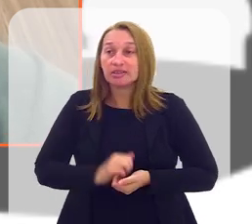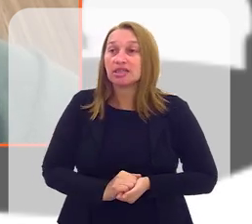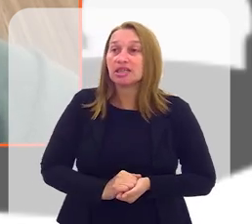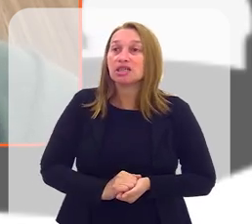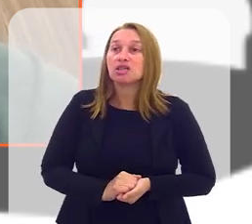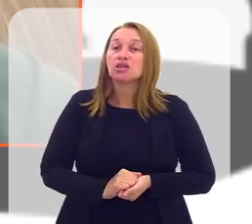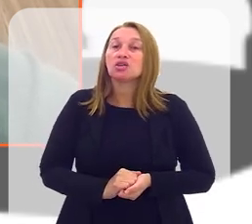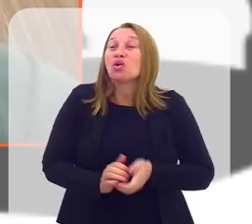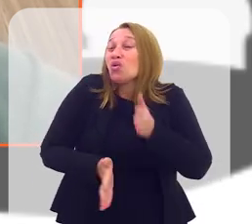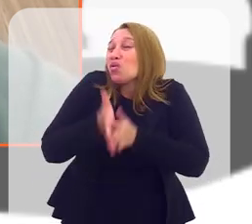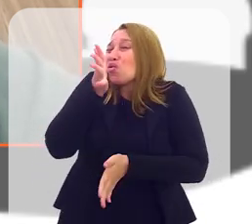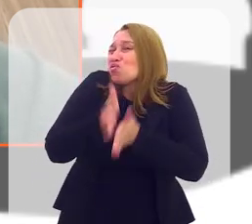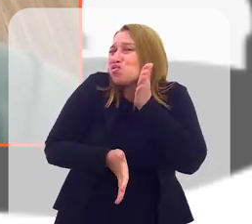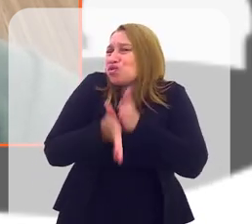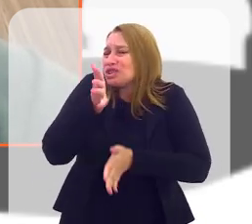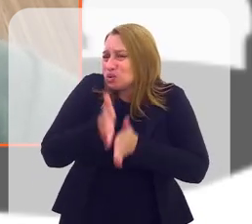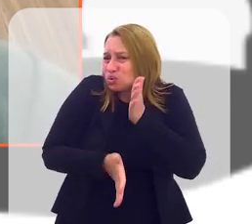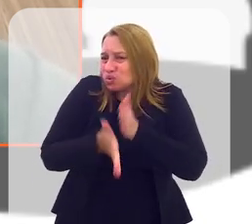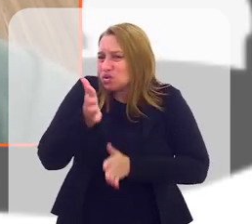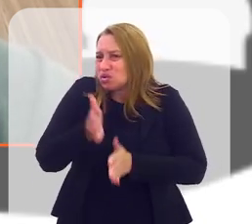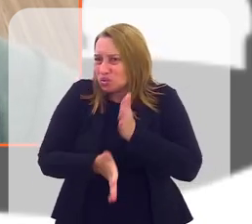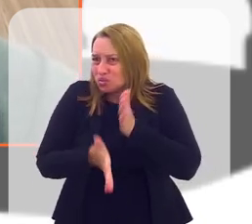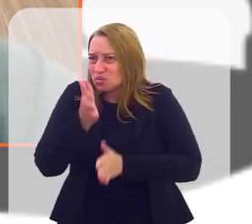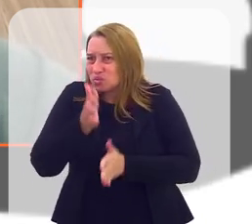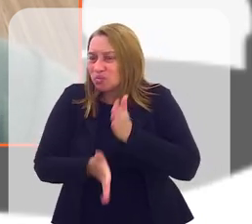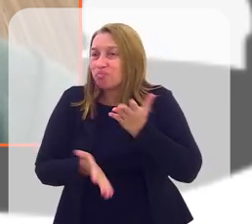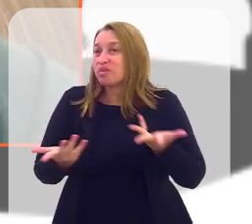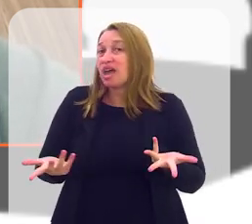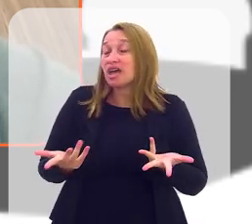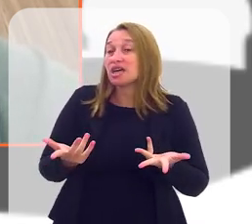a existência ou não de conflitos fundiários,